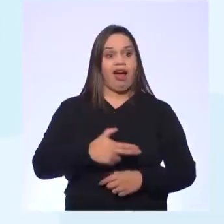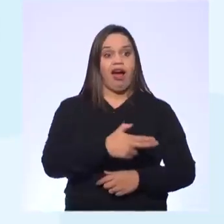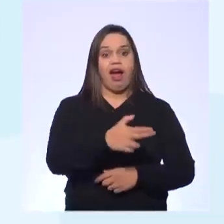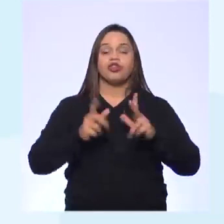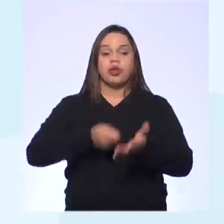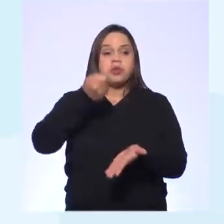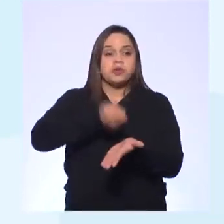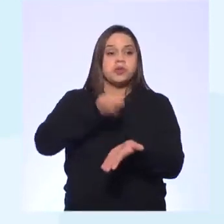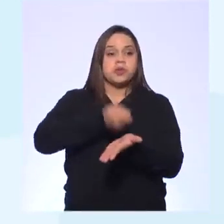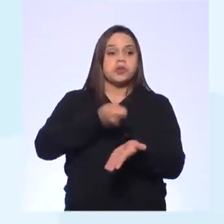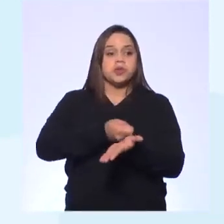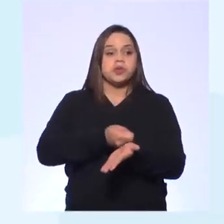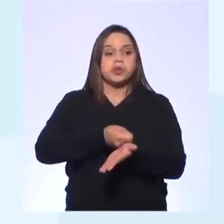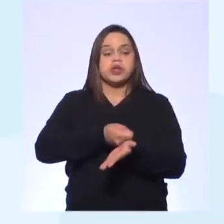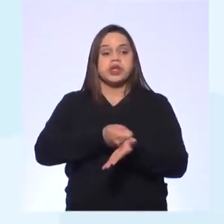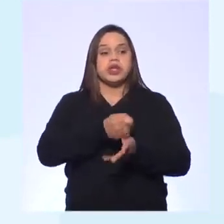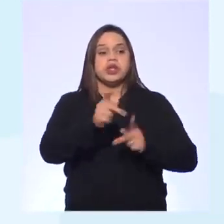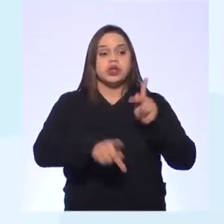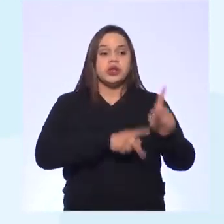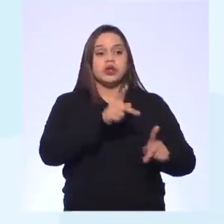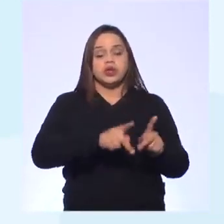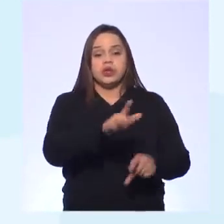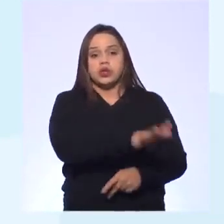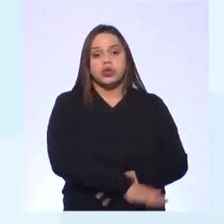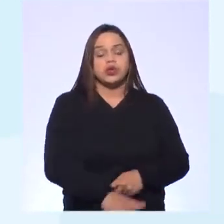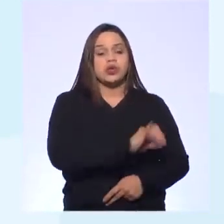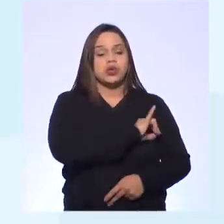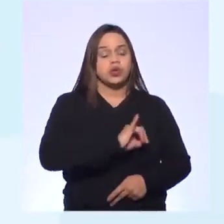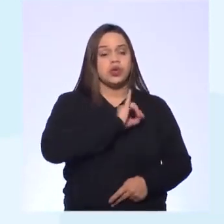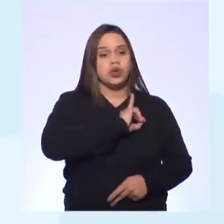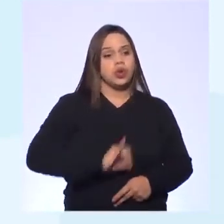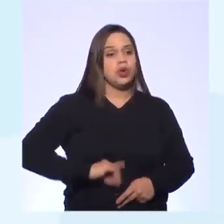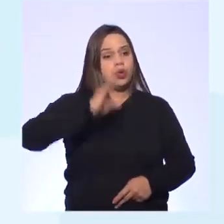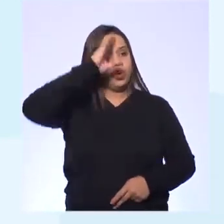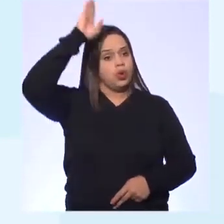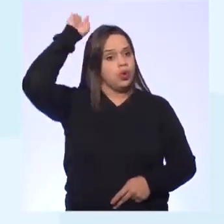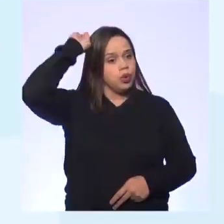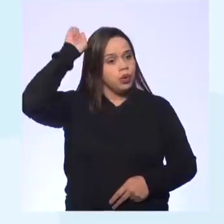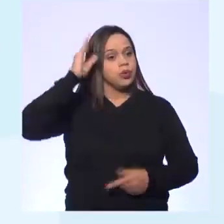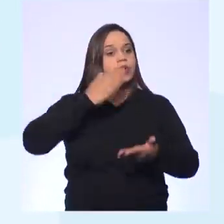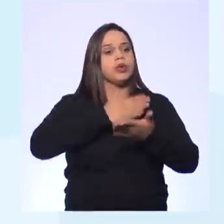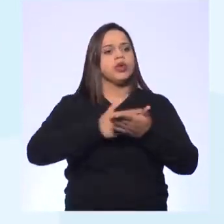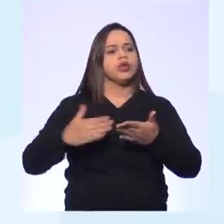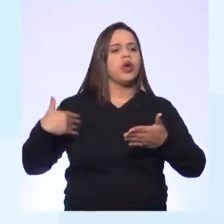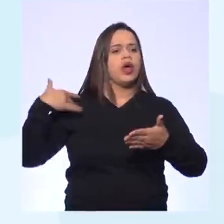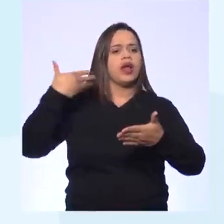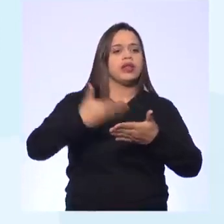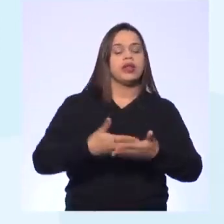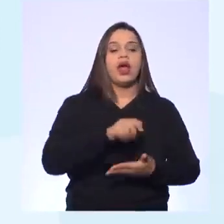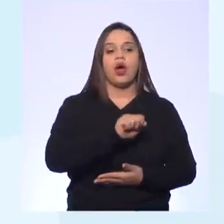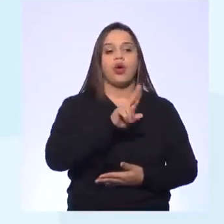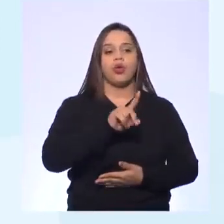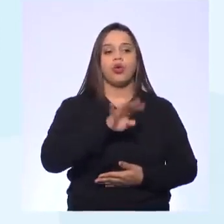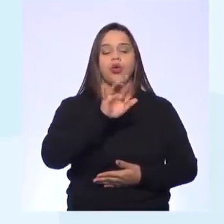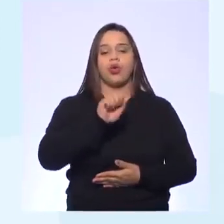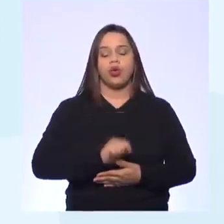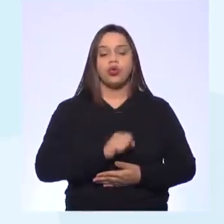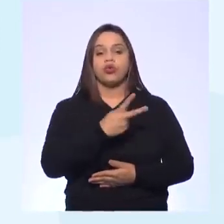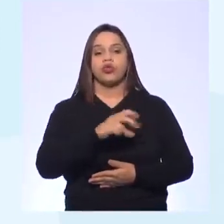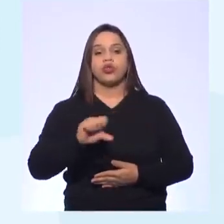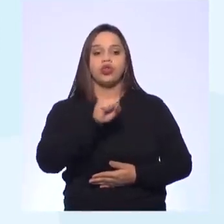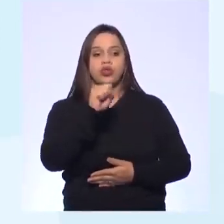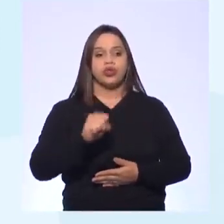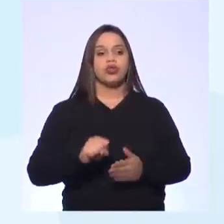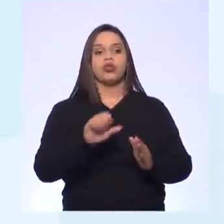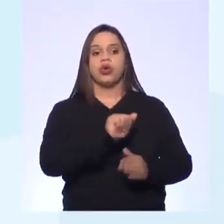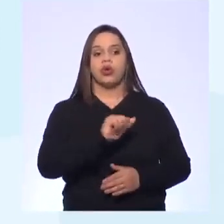em 28, declarou o fim das guerras civis. Durante isso, até o ano da morte do imperador Marco Aurélio,